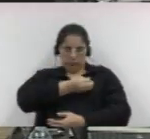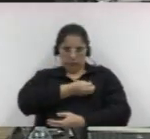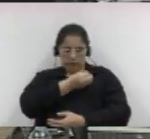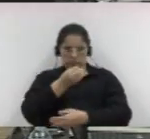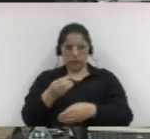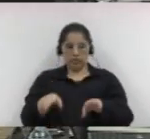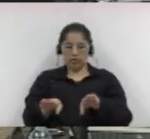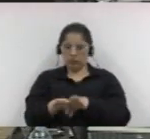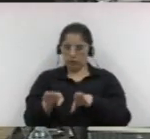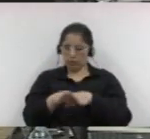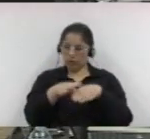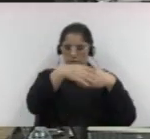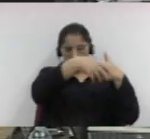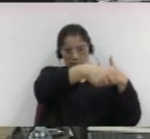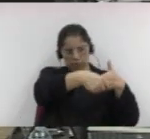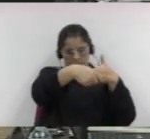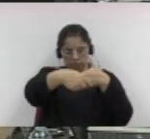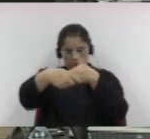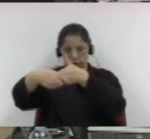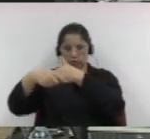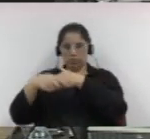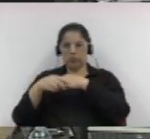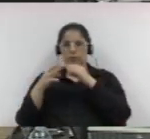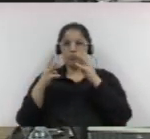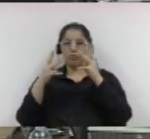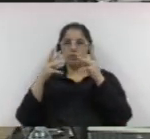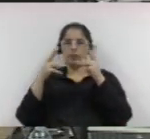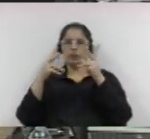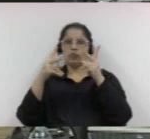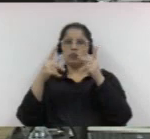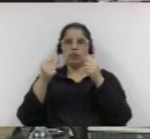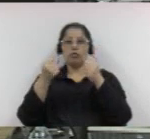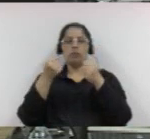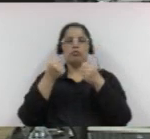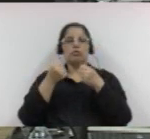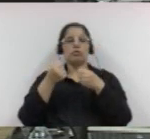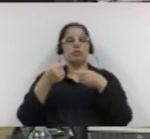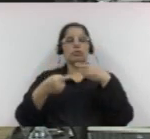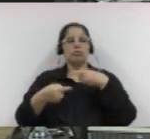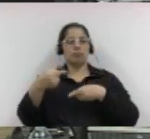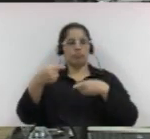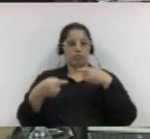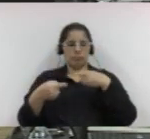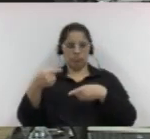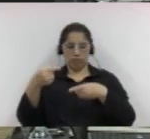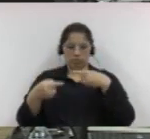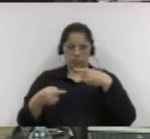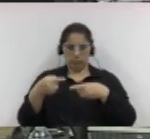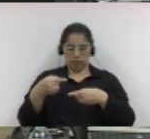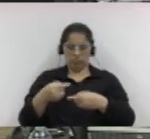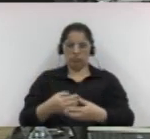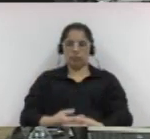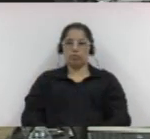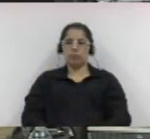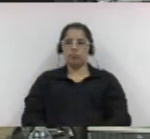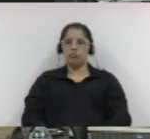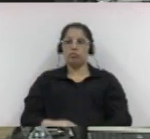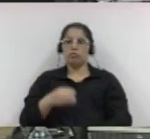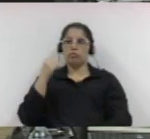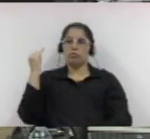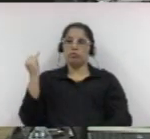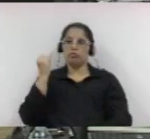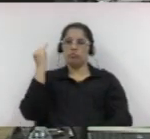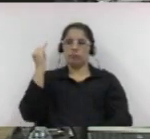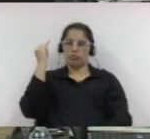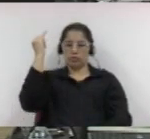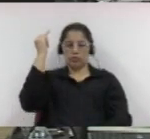também saúdo a todos que estão aqui hoje para discutir as suas reivindicações. E é muito importante